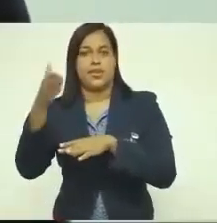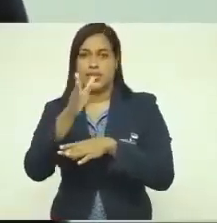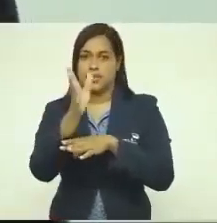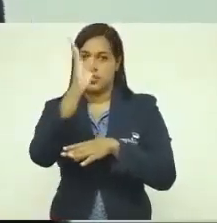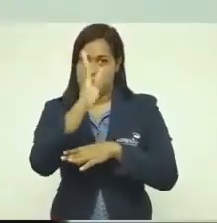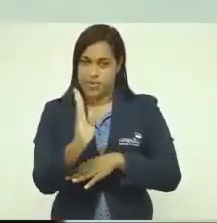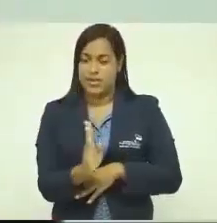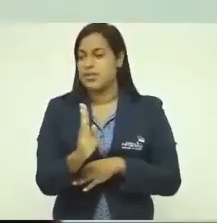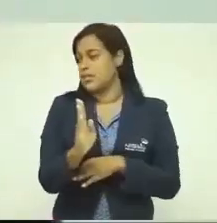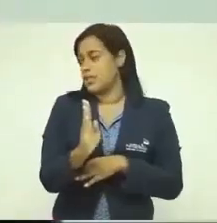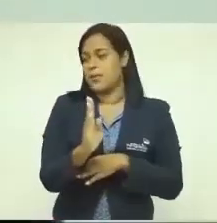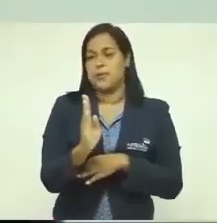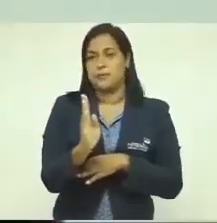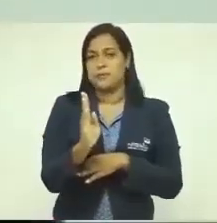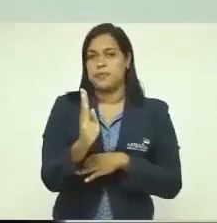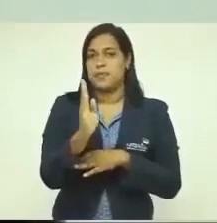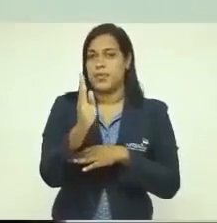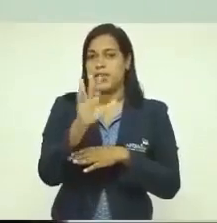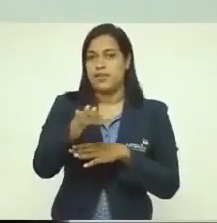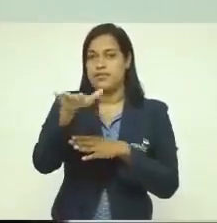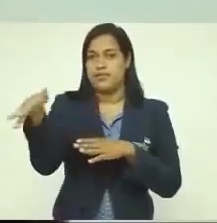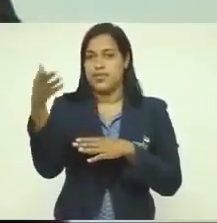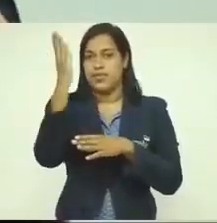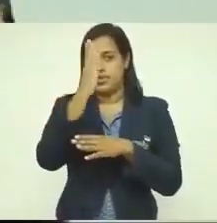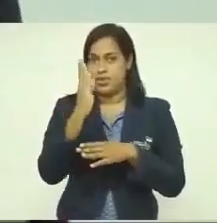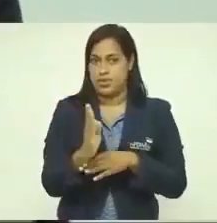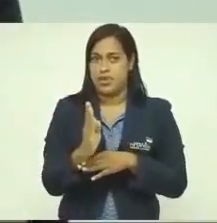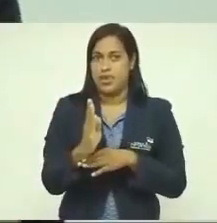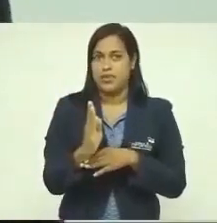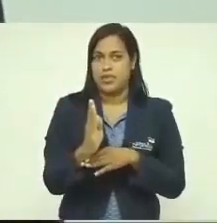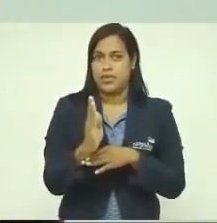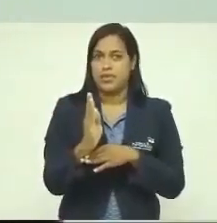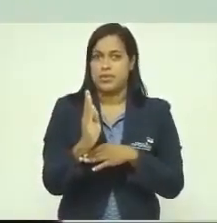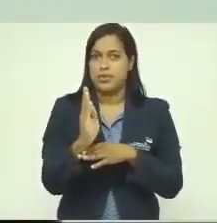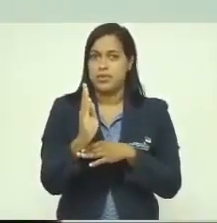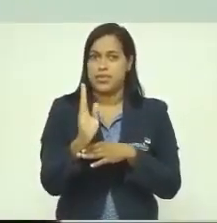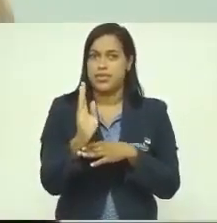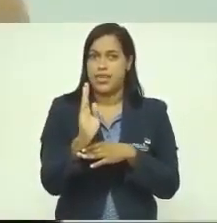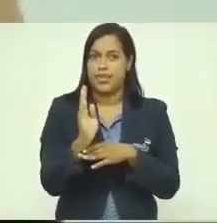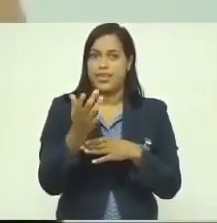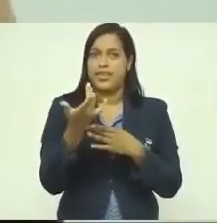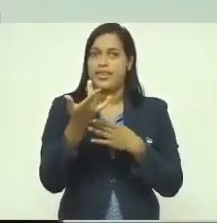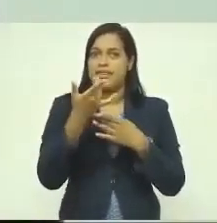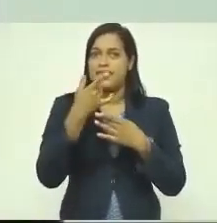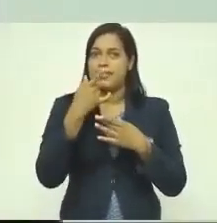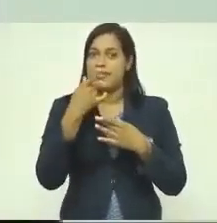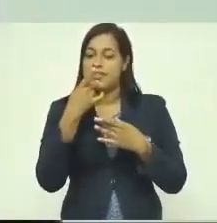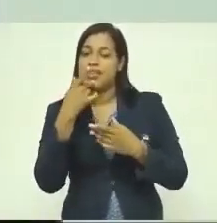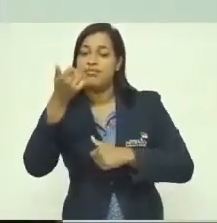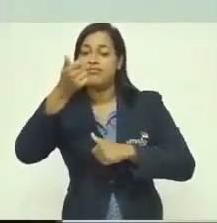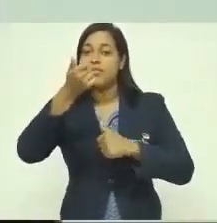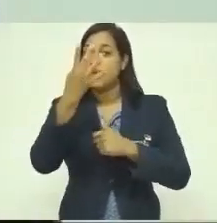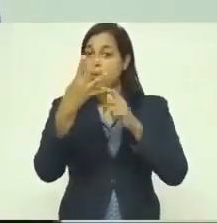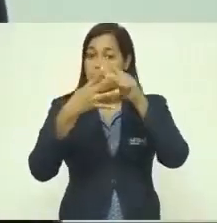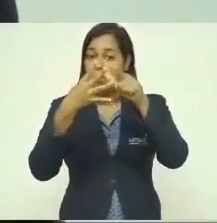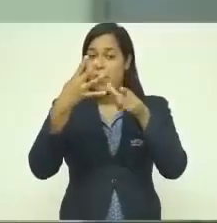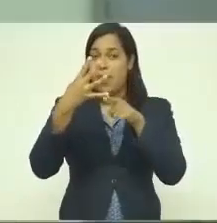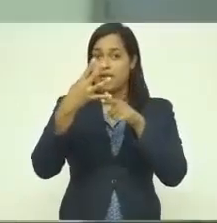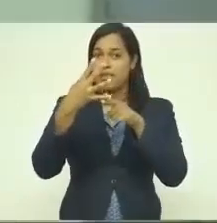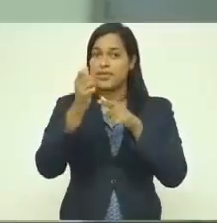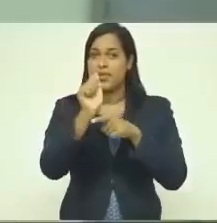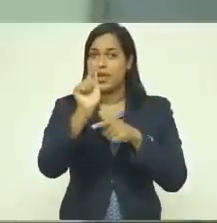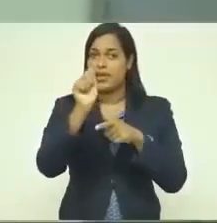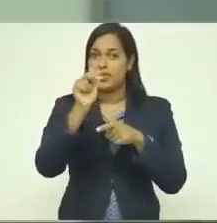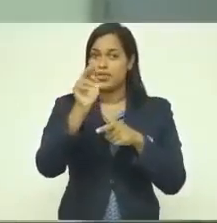agente econômico está no resto do mundo. Então, falar em economia é falar de 4 agentes